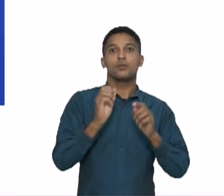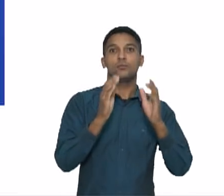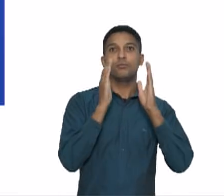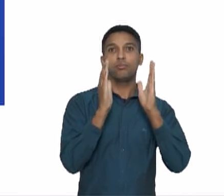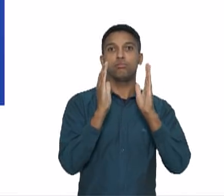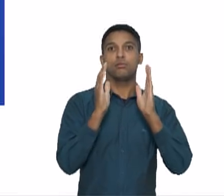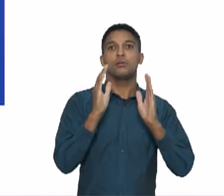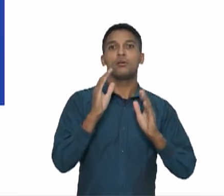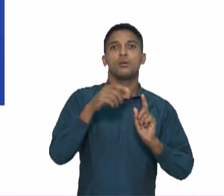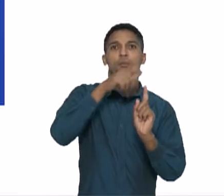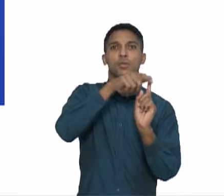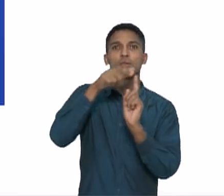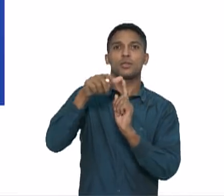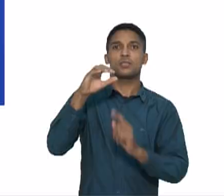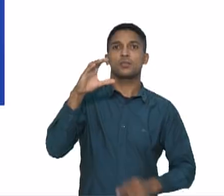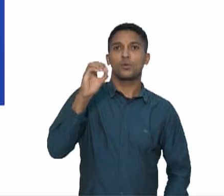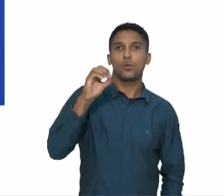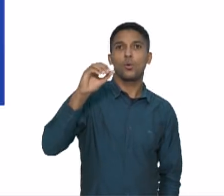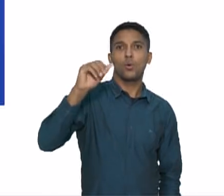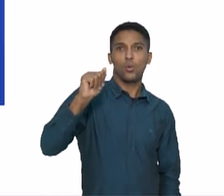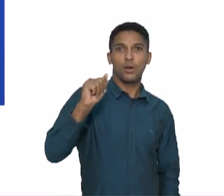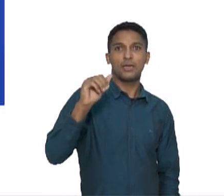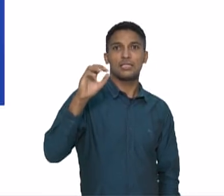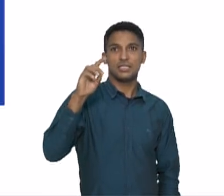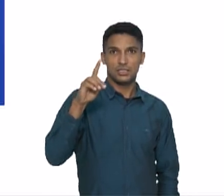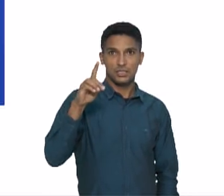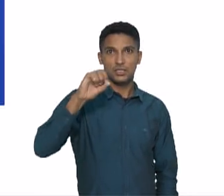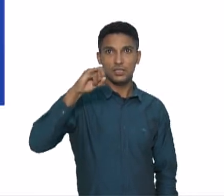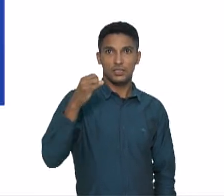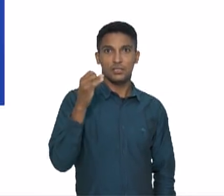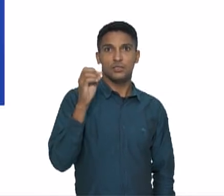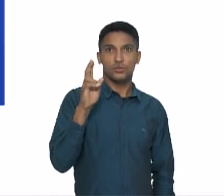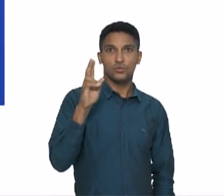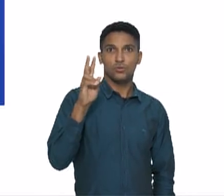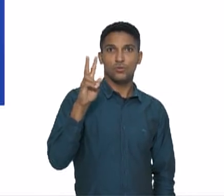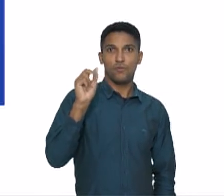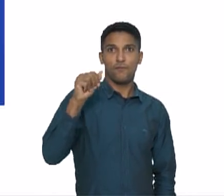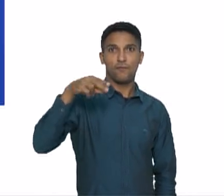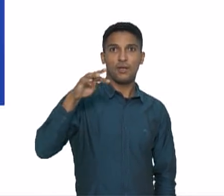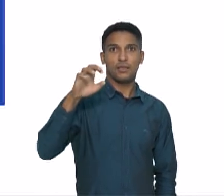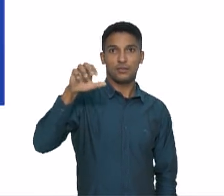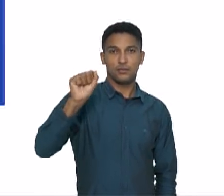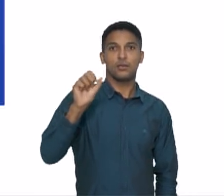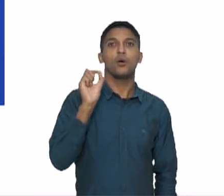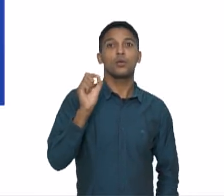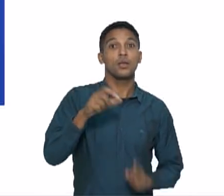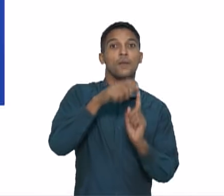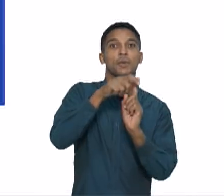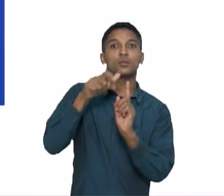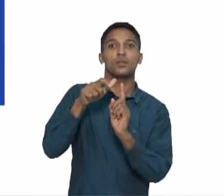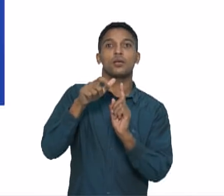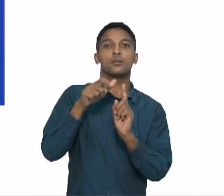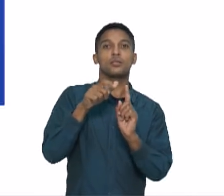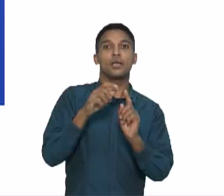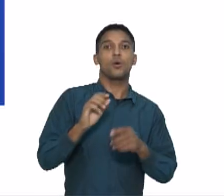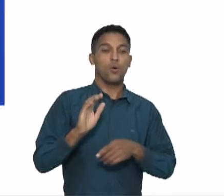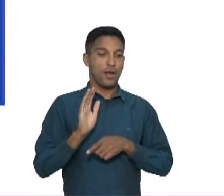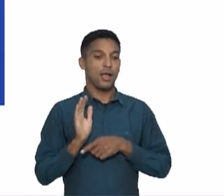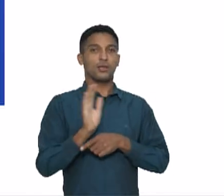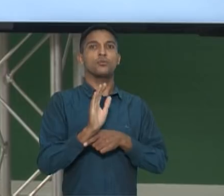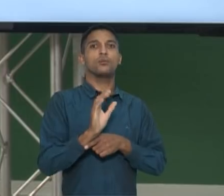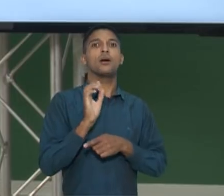que secundárias. São personagens que coauxiliam no desenvolvimento da história, né? Vejam a